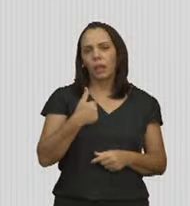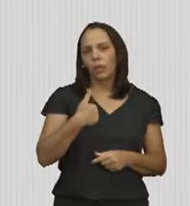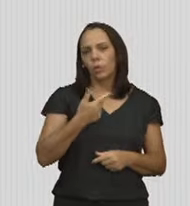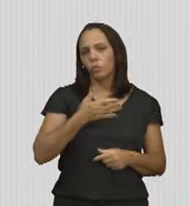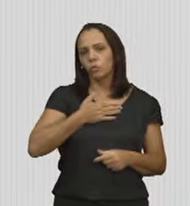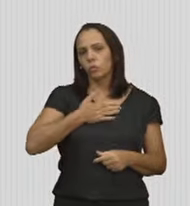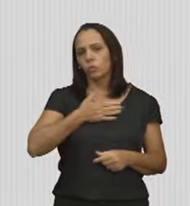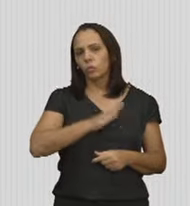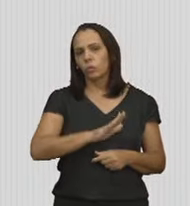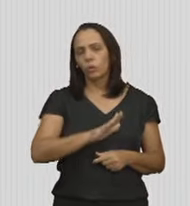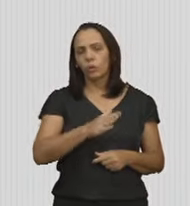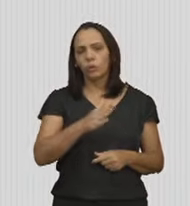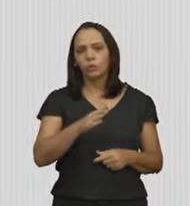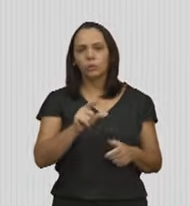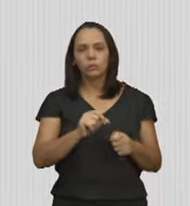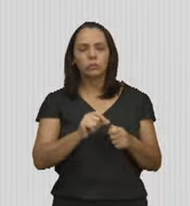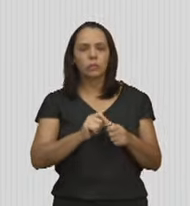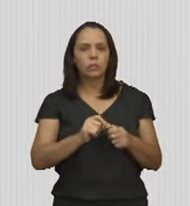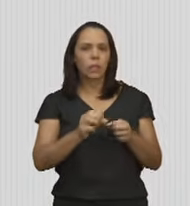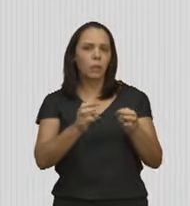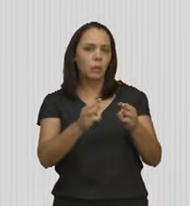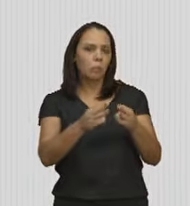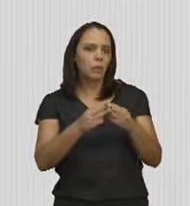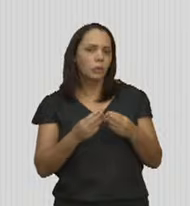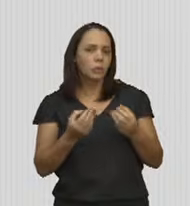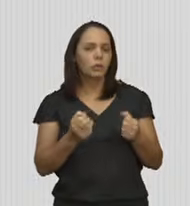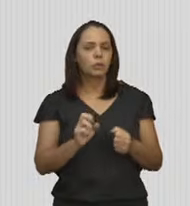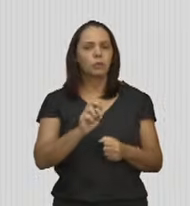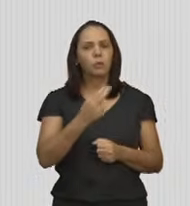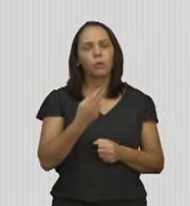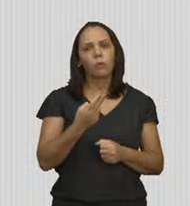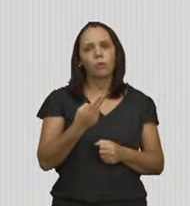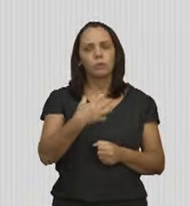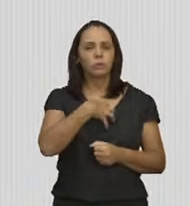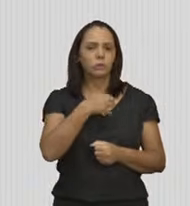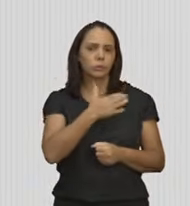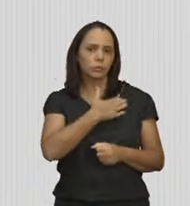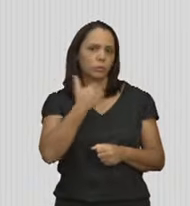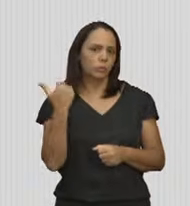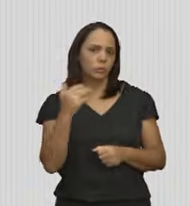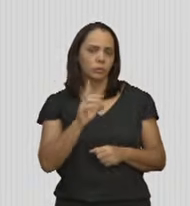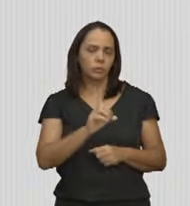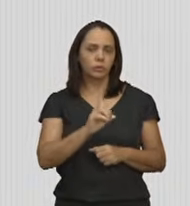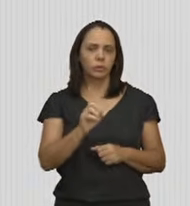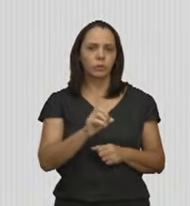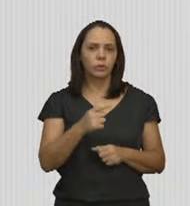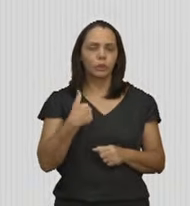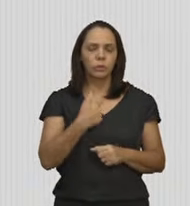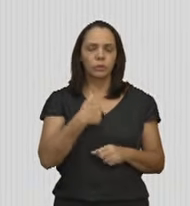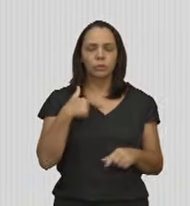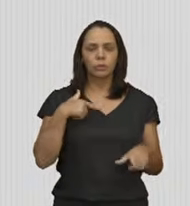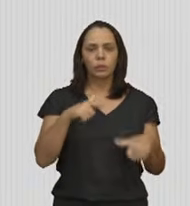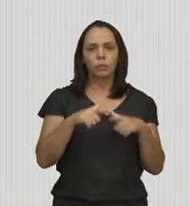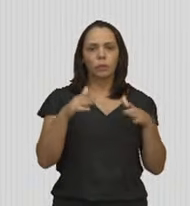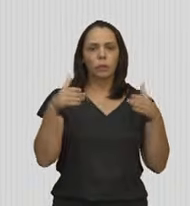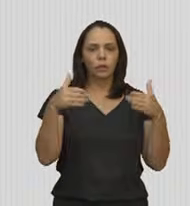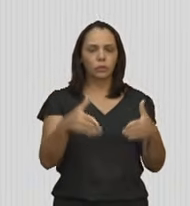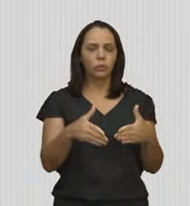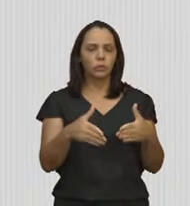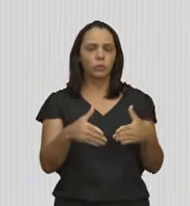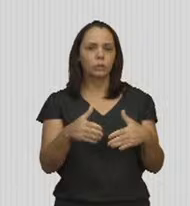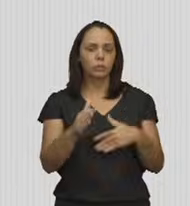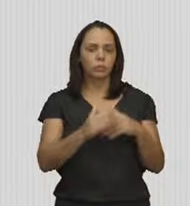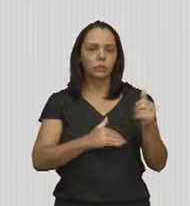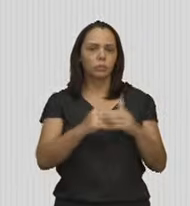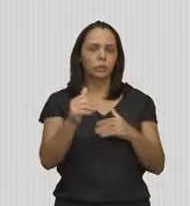costumo fazer voto de pesar. Uma bandeira do nosso mandato, ter o nosso trabalho voltado para um efeito